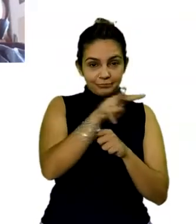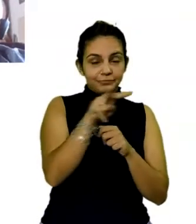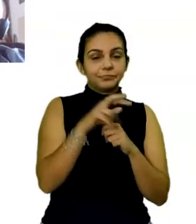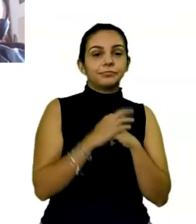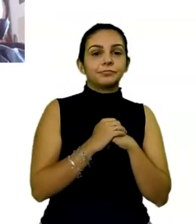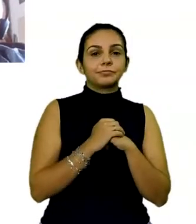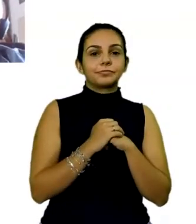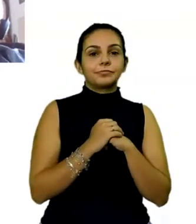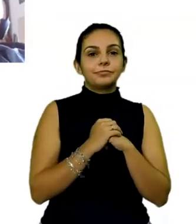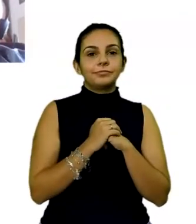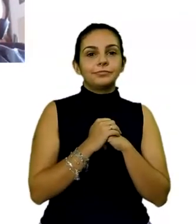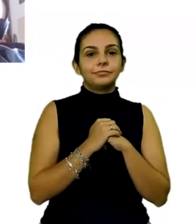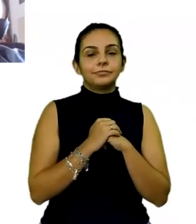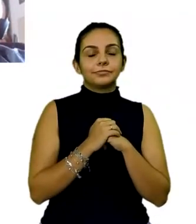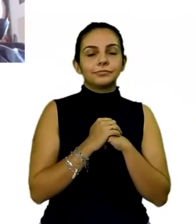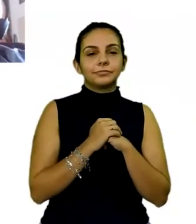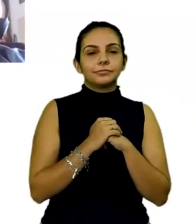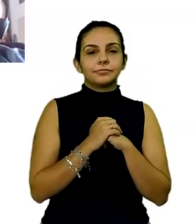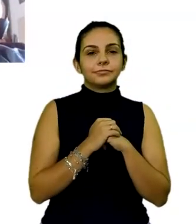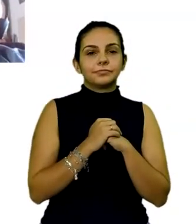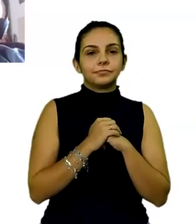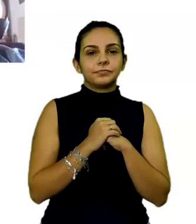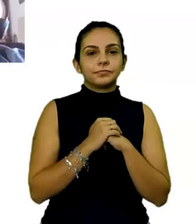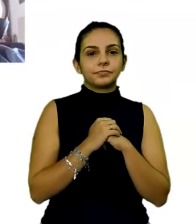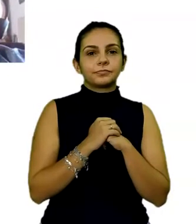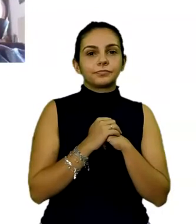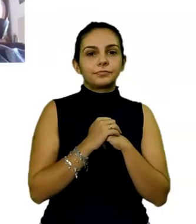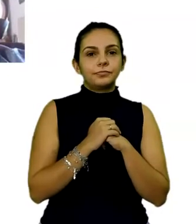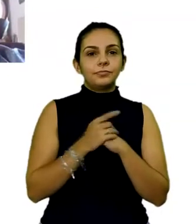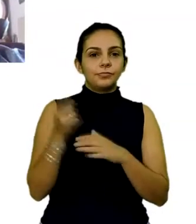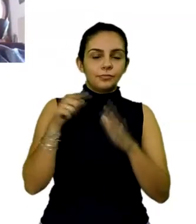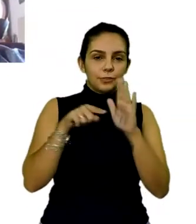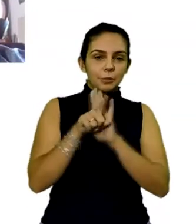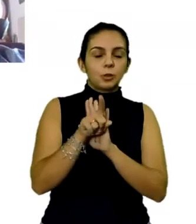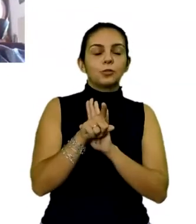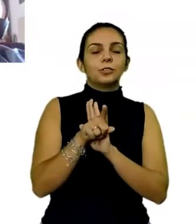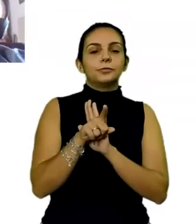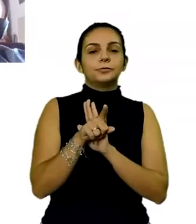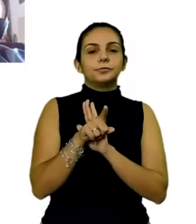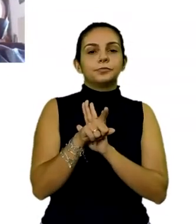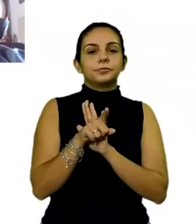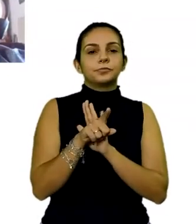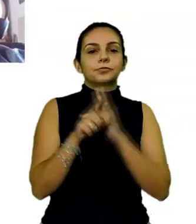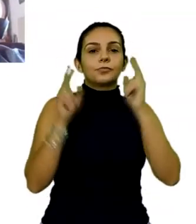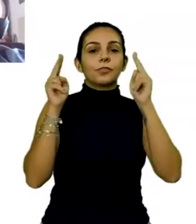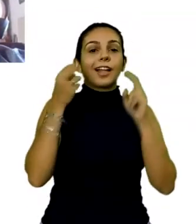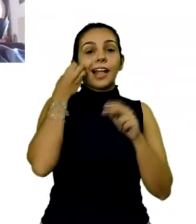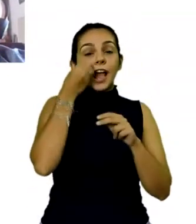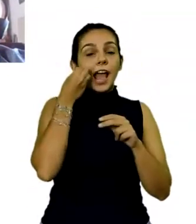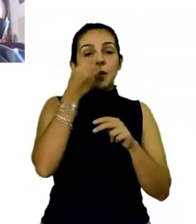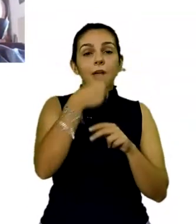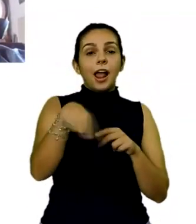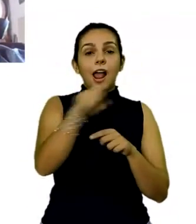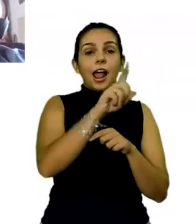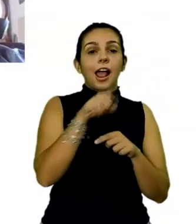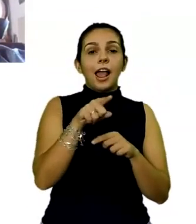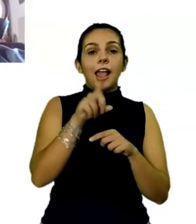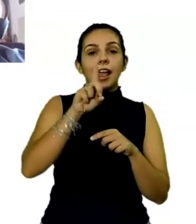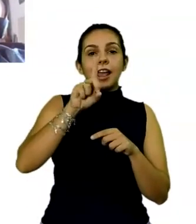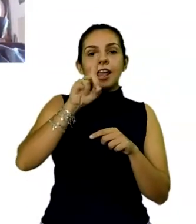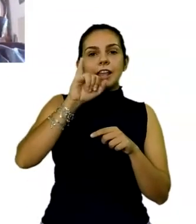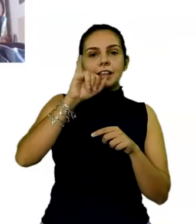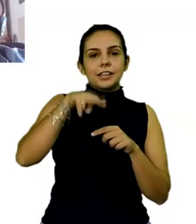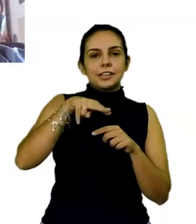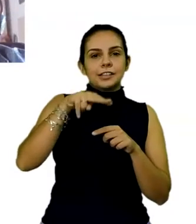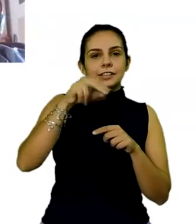aí. Rafael lê a pergunta no celular. O Zé Santos pergunta sobre a experiência de vocês na